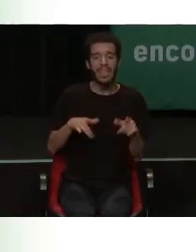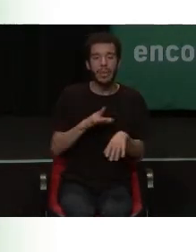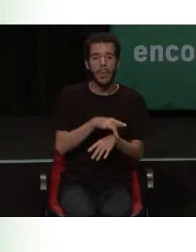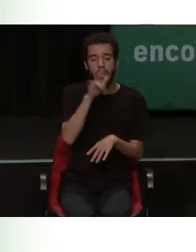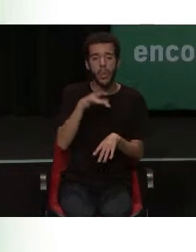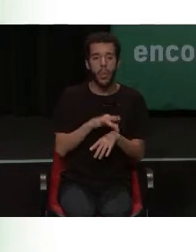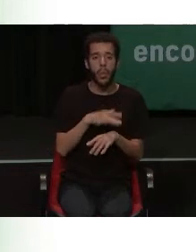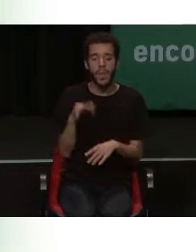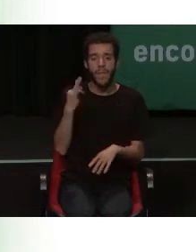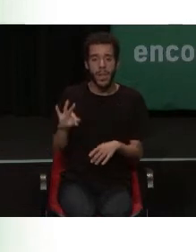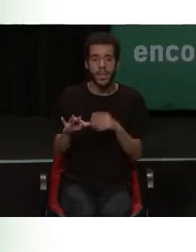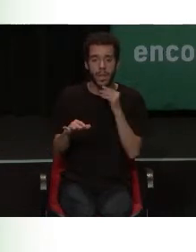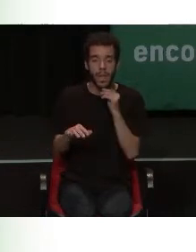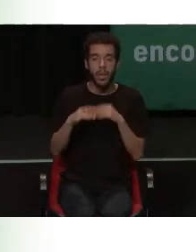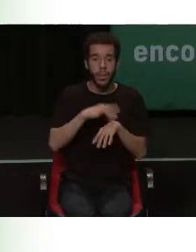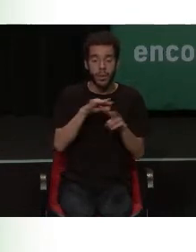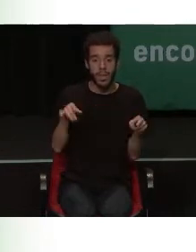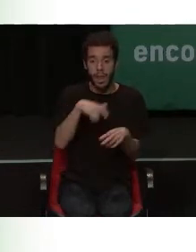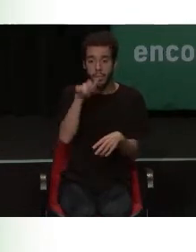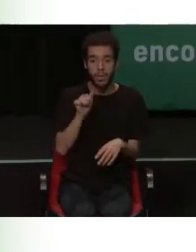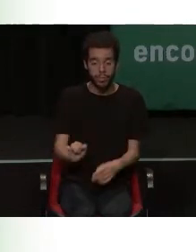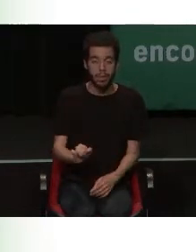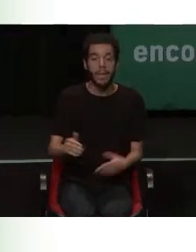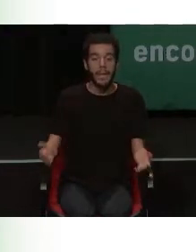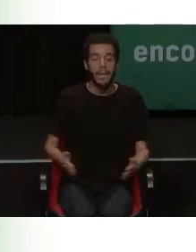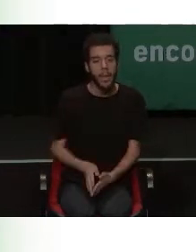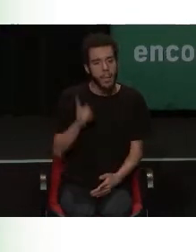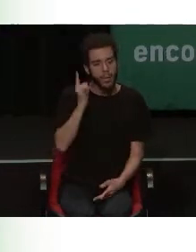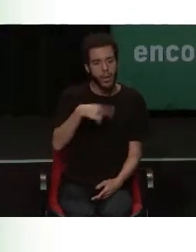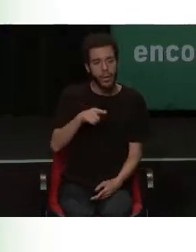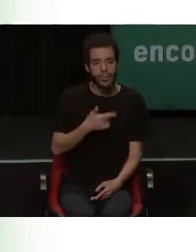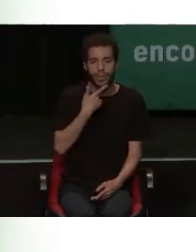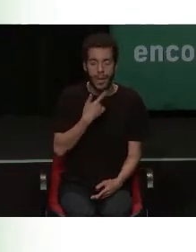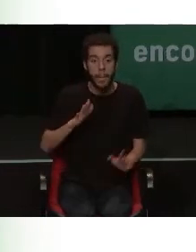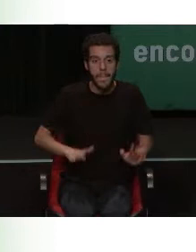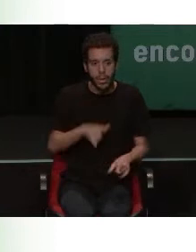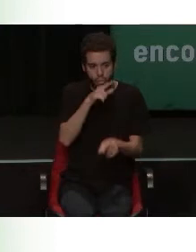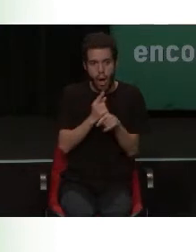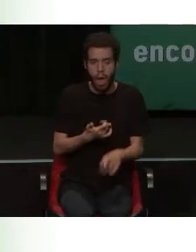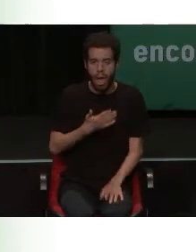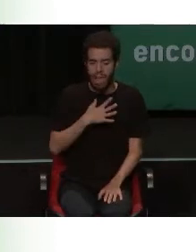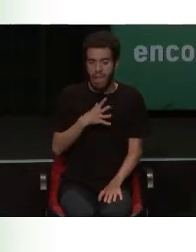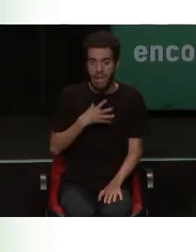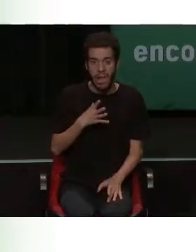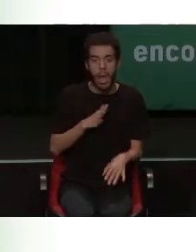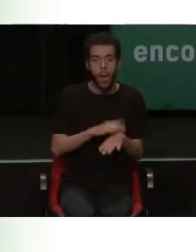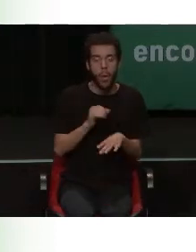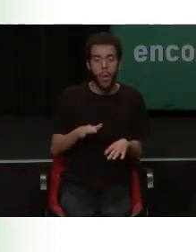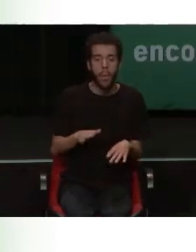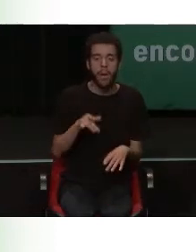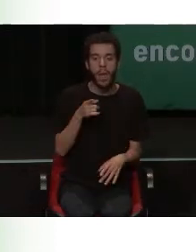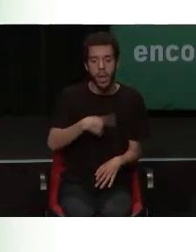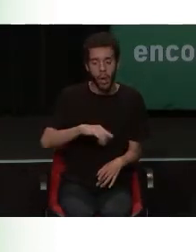no Hospital Humano em França. E, portanto, é muito interessante perceber, e um bocado assustador, que nós temos